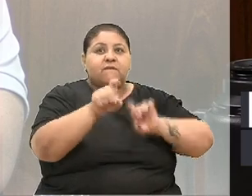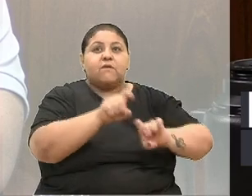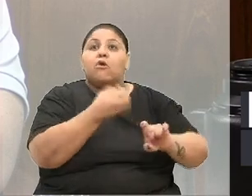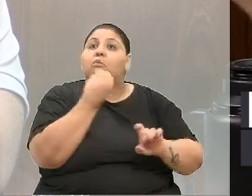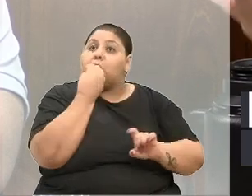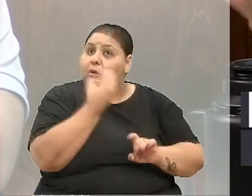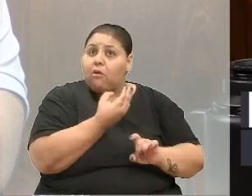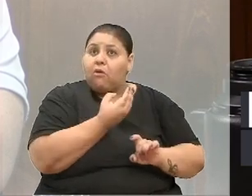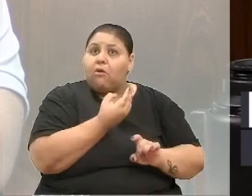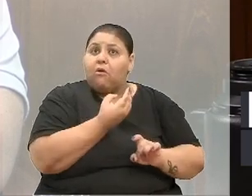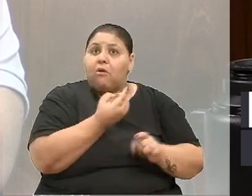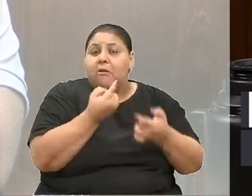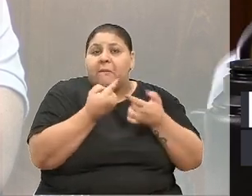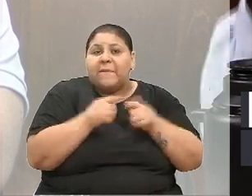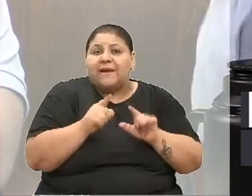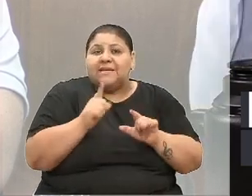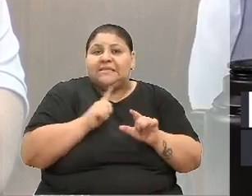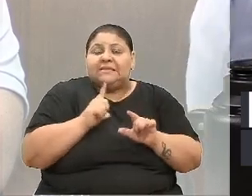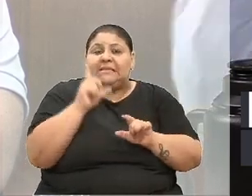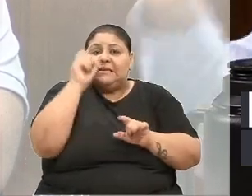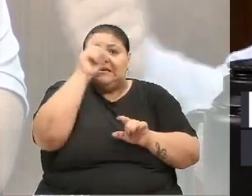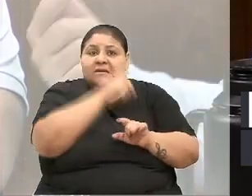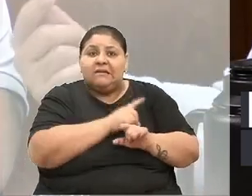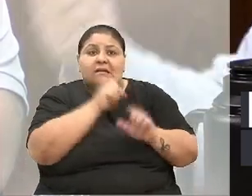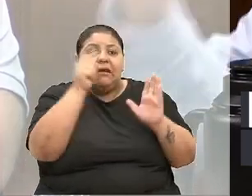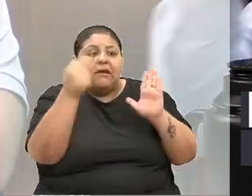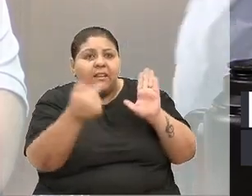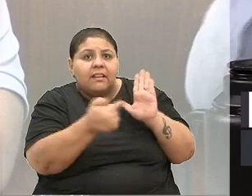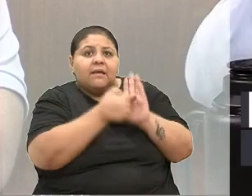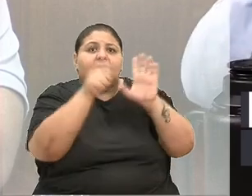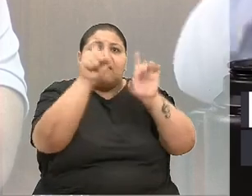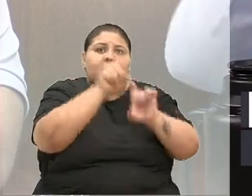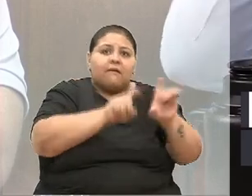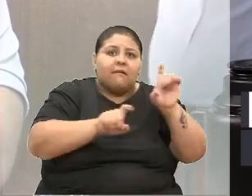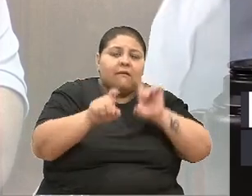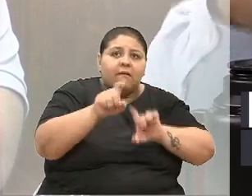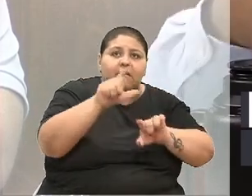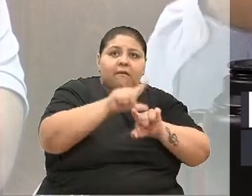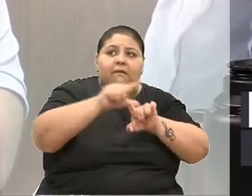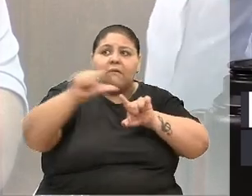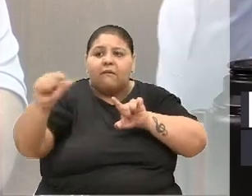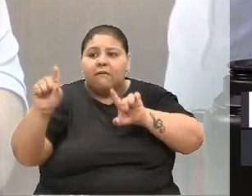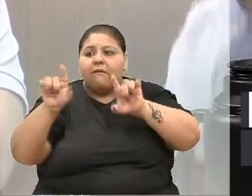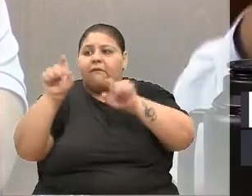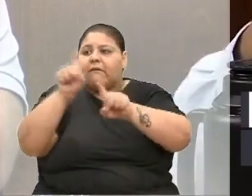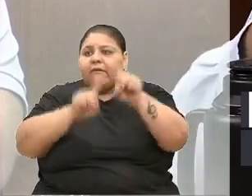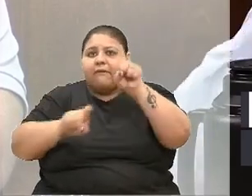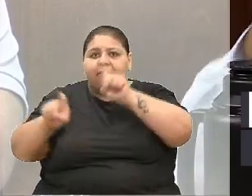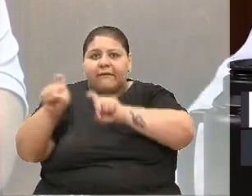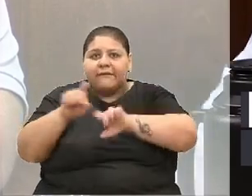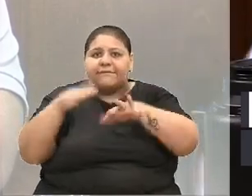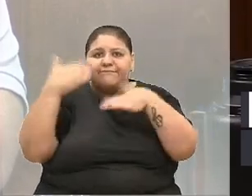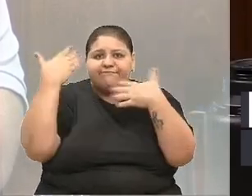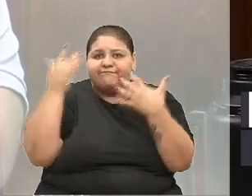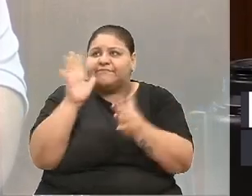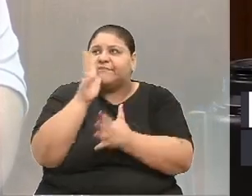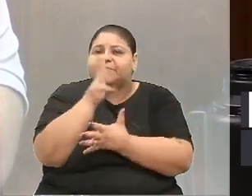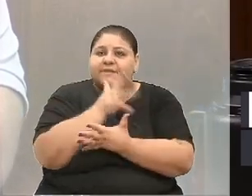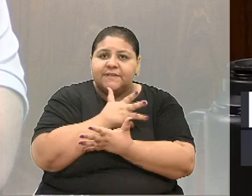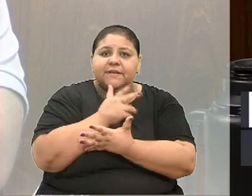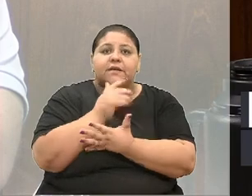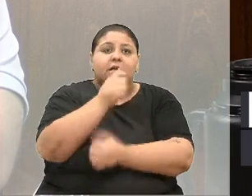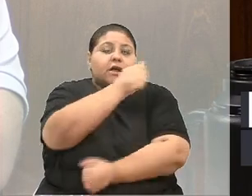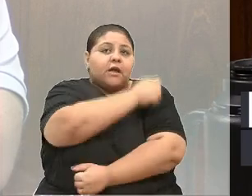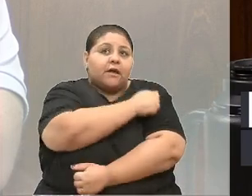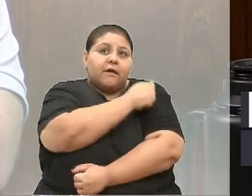bons laboratórios, mas são obsoletos, né? Porque até tu ligar a máquina, sair da turma, ir para o laboratório, ligar, demora. E os alunos,